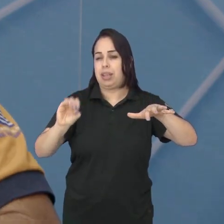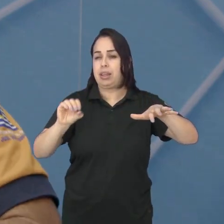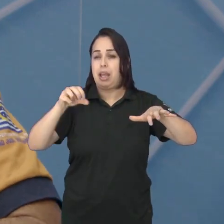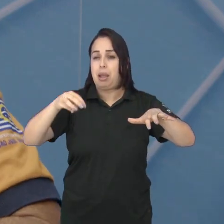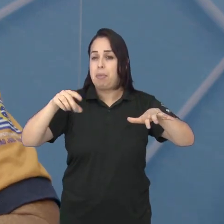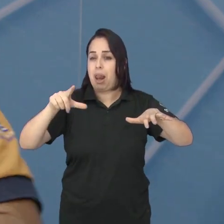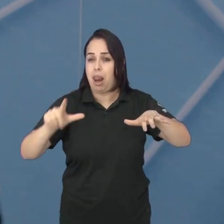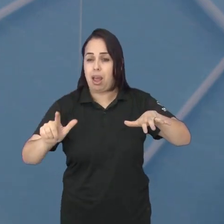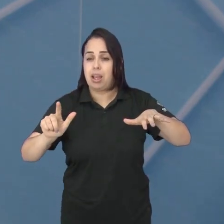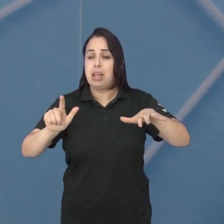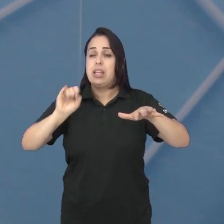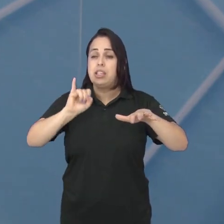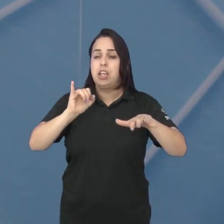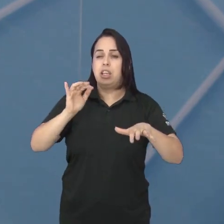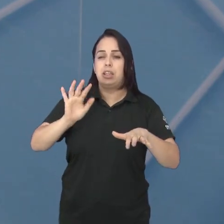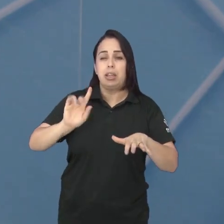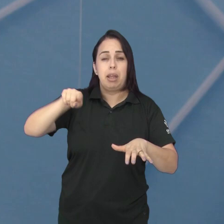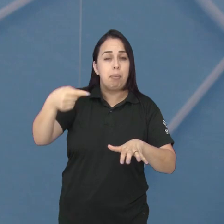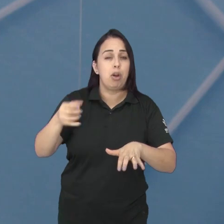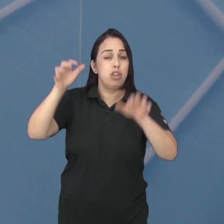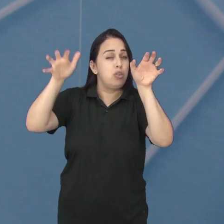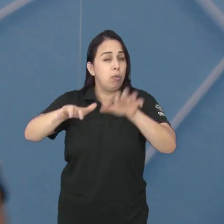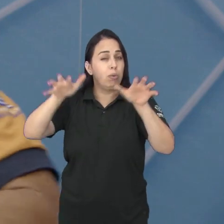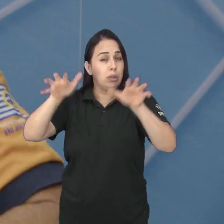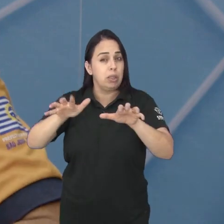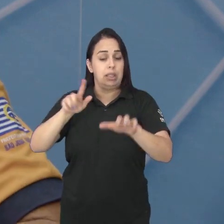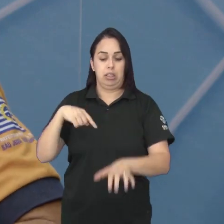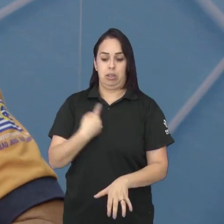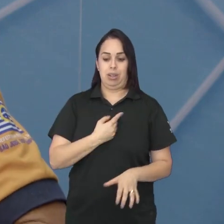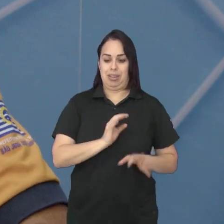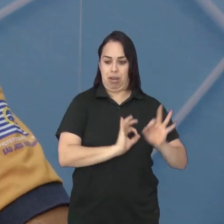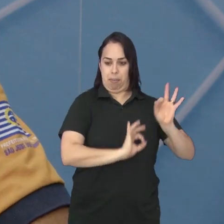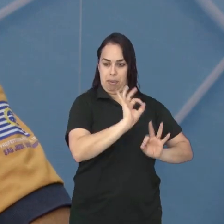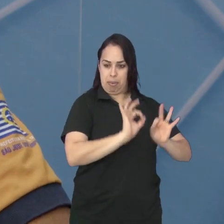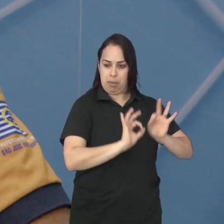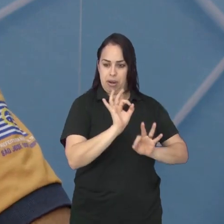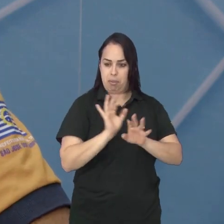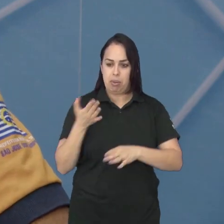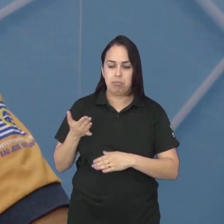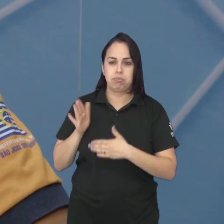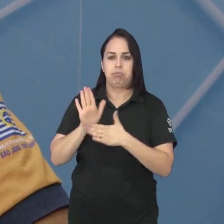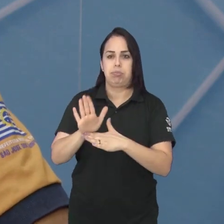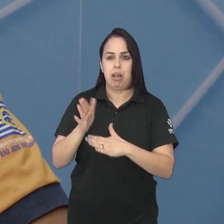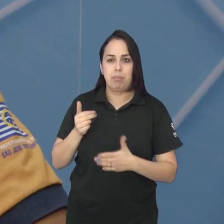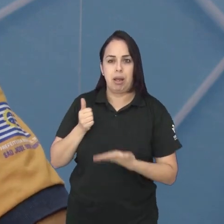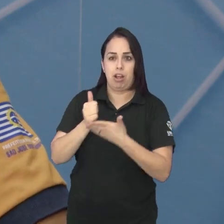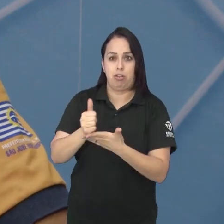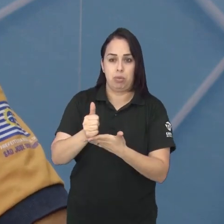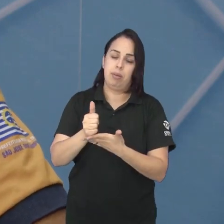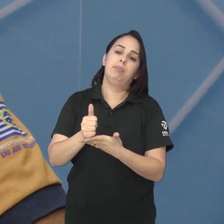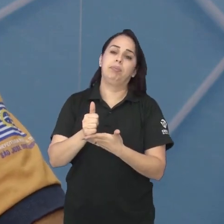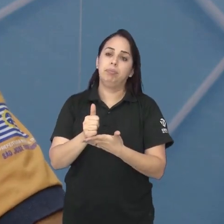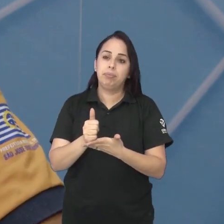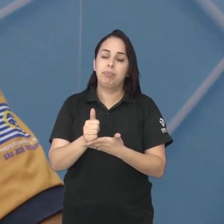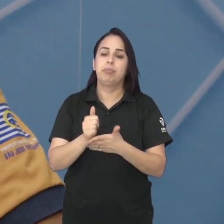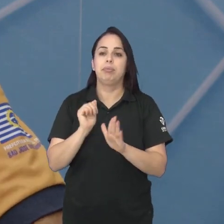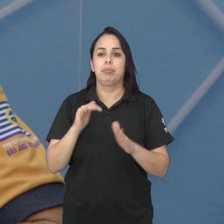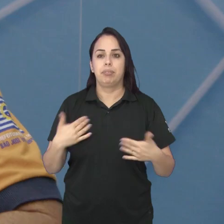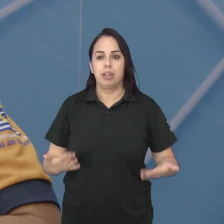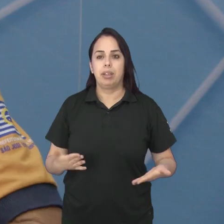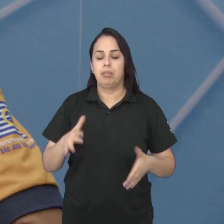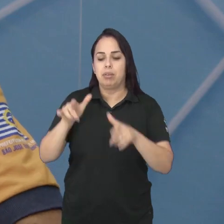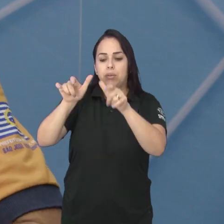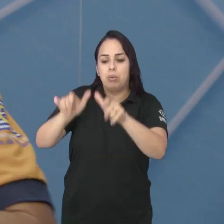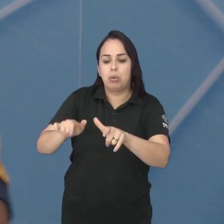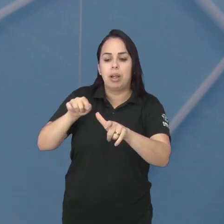milímetros e tal, e você tem uma previsão de mais chuvas, então você já começa a preparar, inclusive, as ações naquela comunidade.